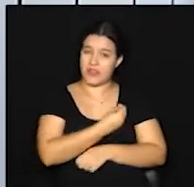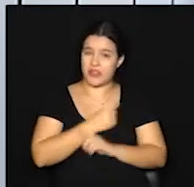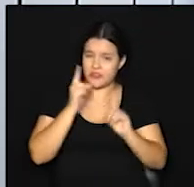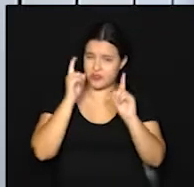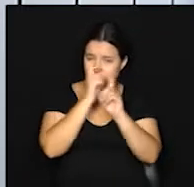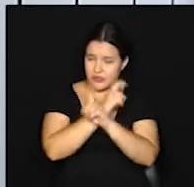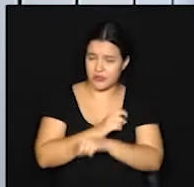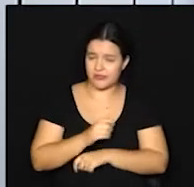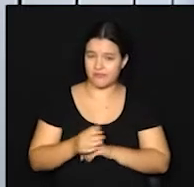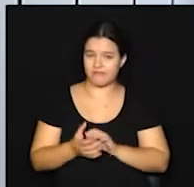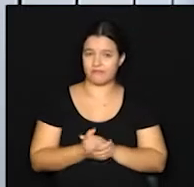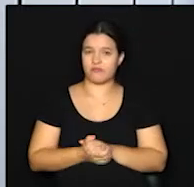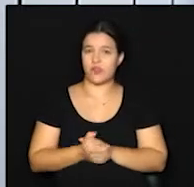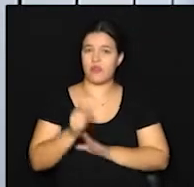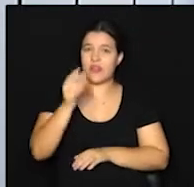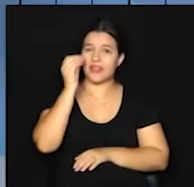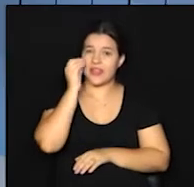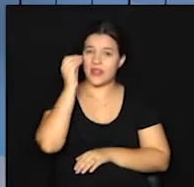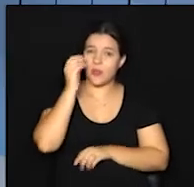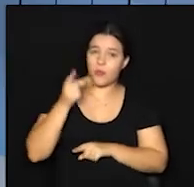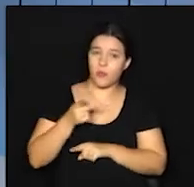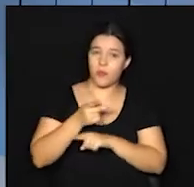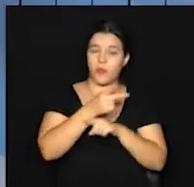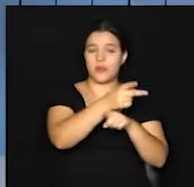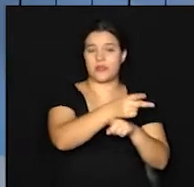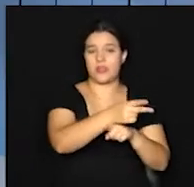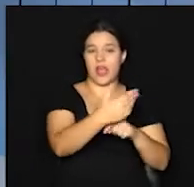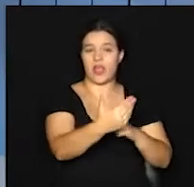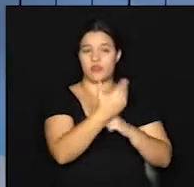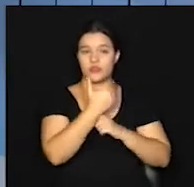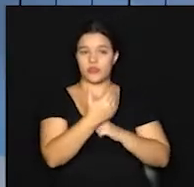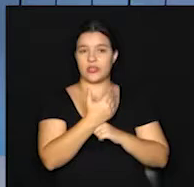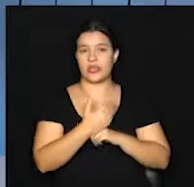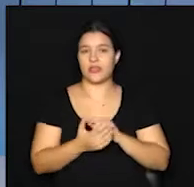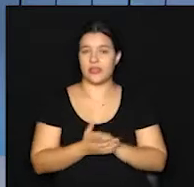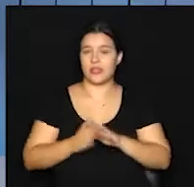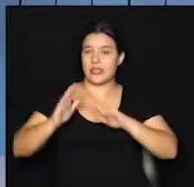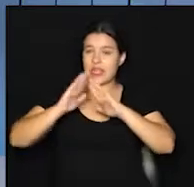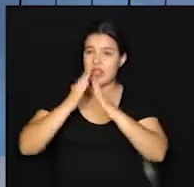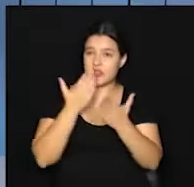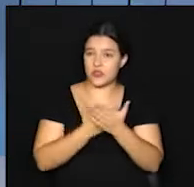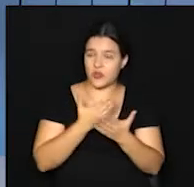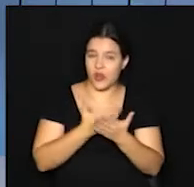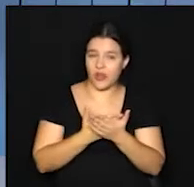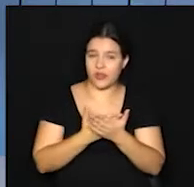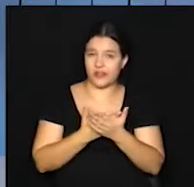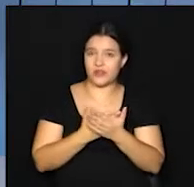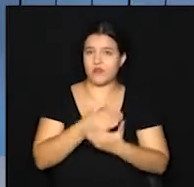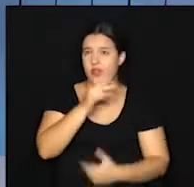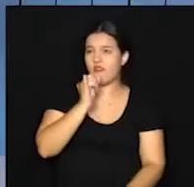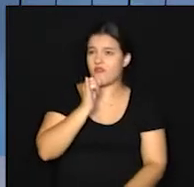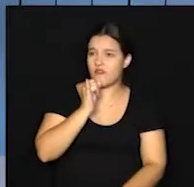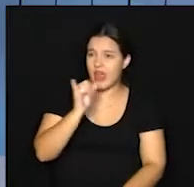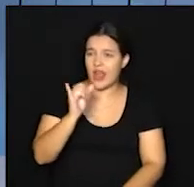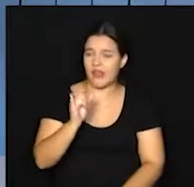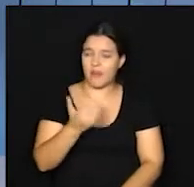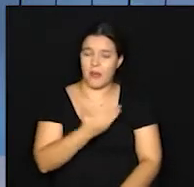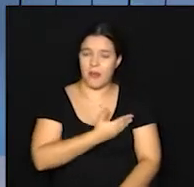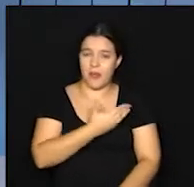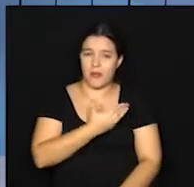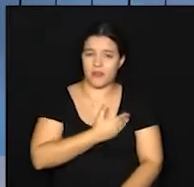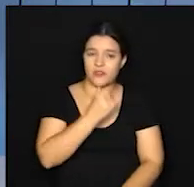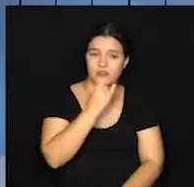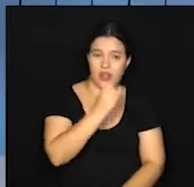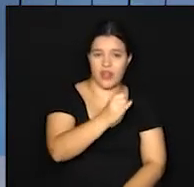então, tentaram buscar ajuda e na escola, por exemplo, uma criança, você comentava isso com as suas amigas, com as